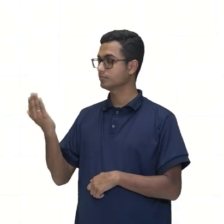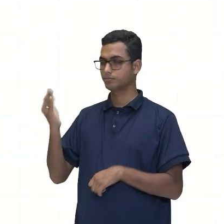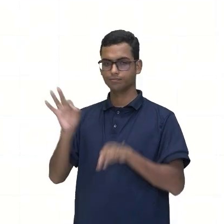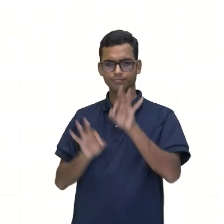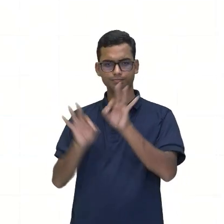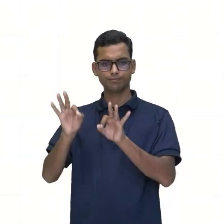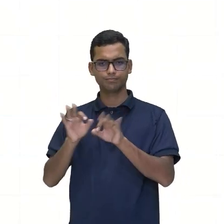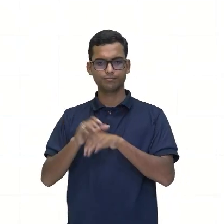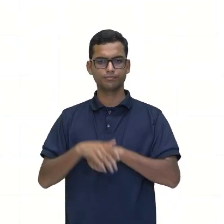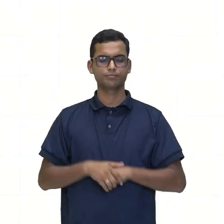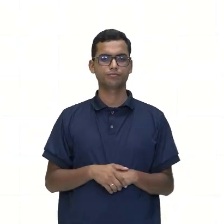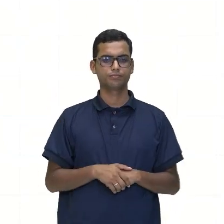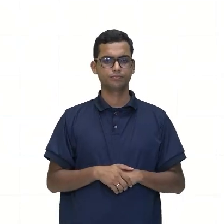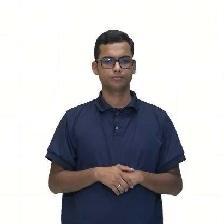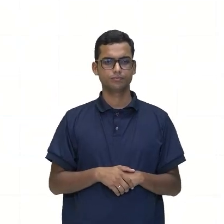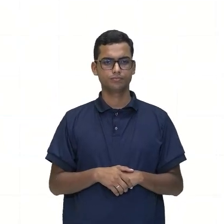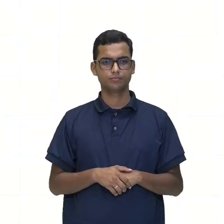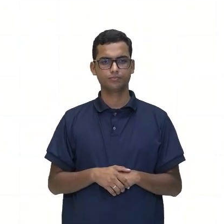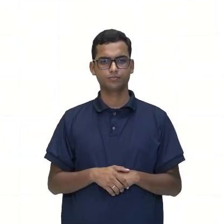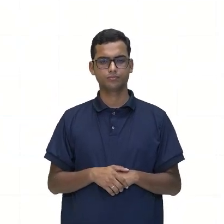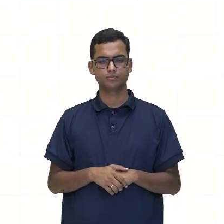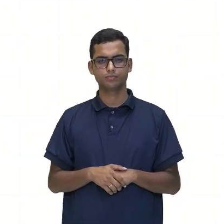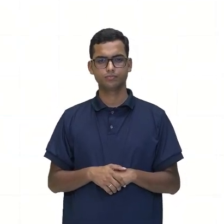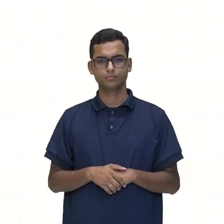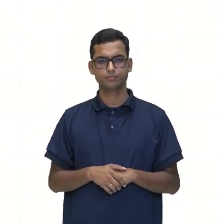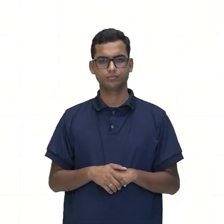eu. Eu.